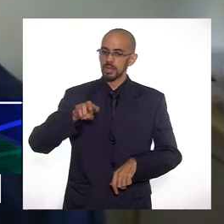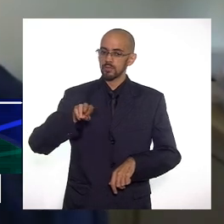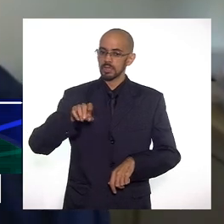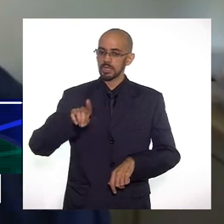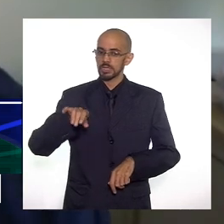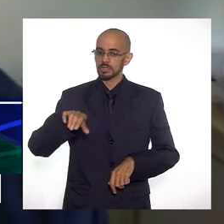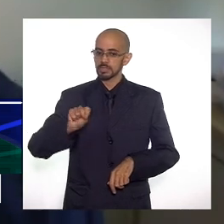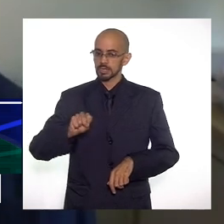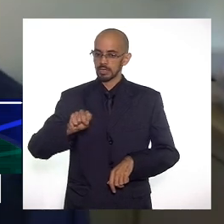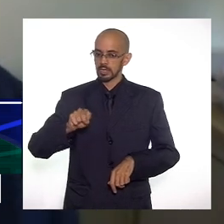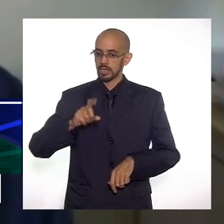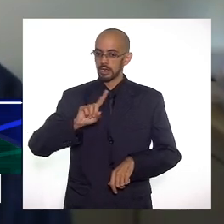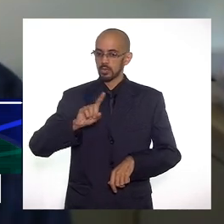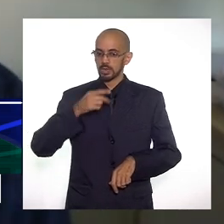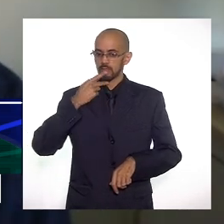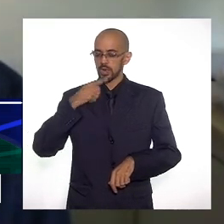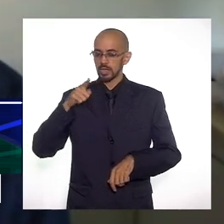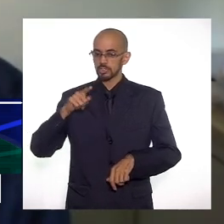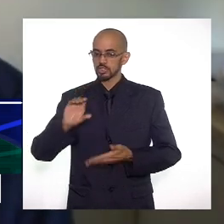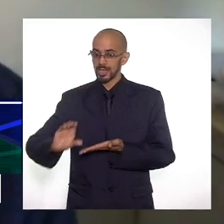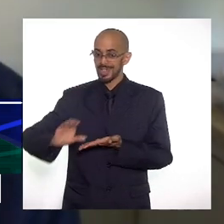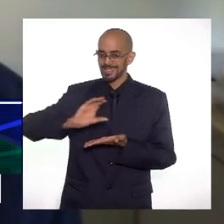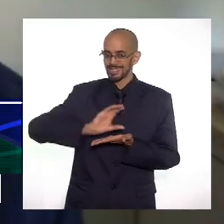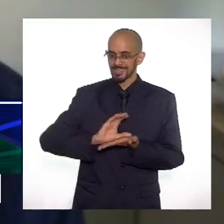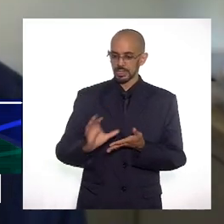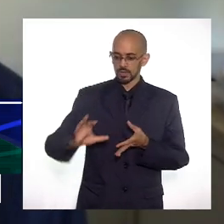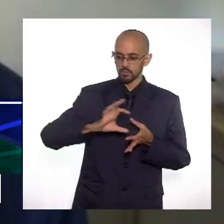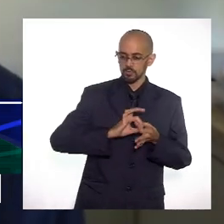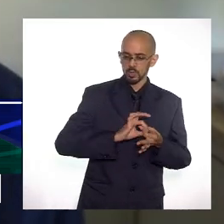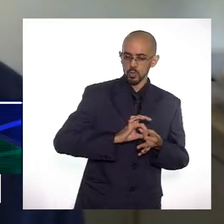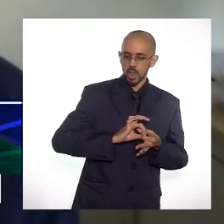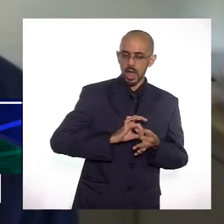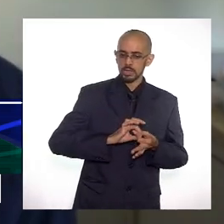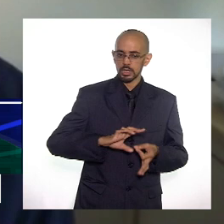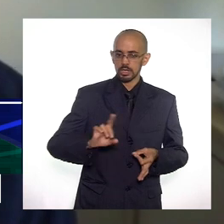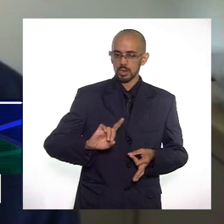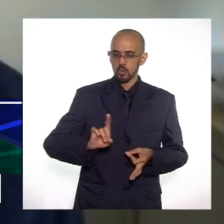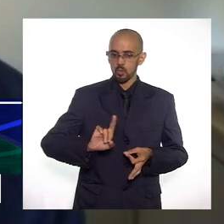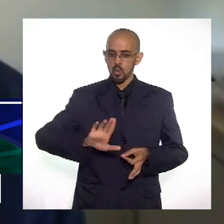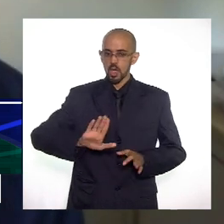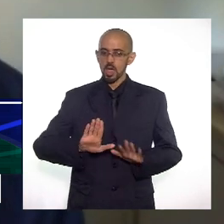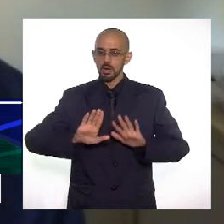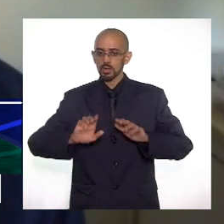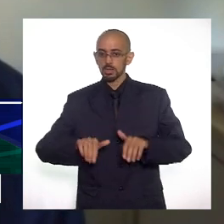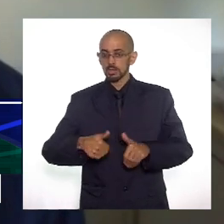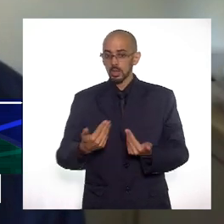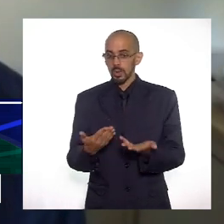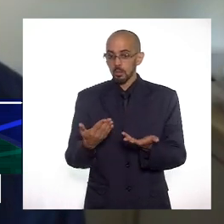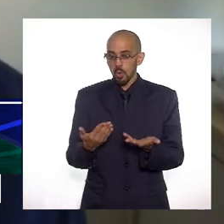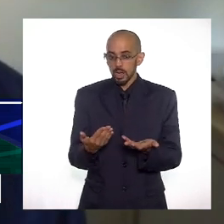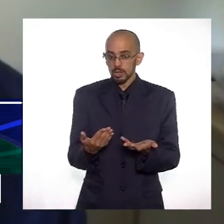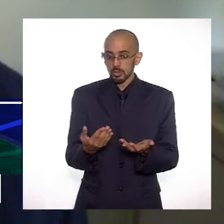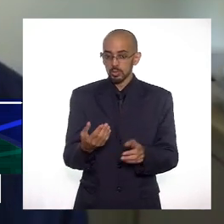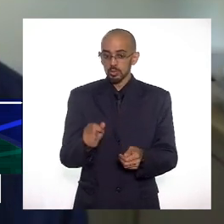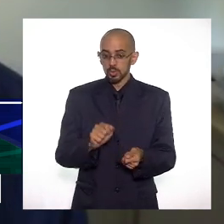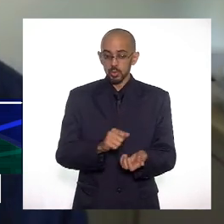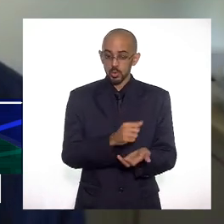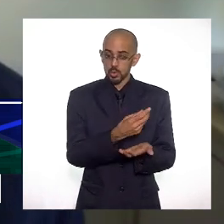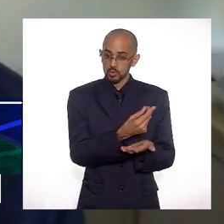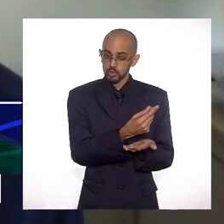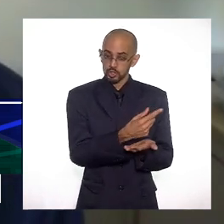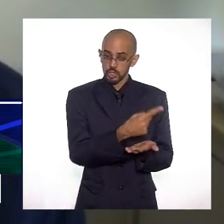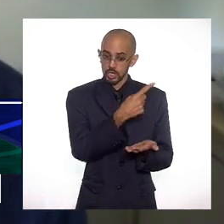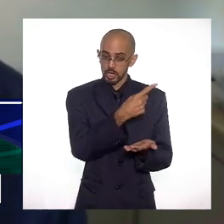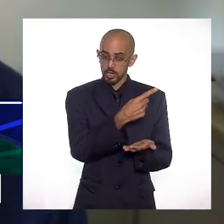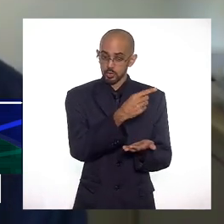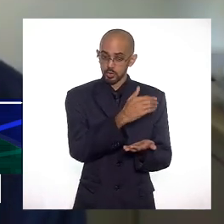receita vinculada. Então, a gente subentende que ele está falando de quando o Tesouro aporta